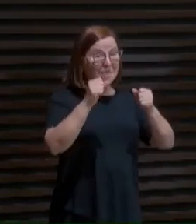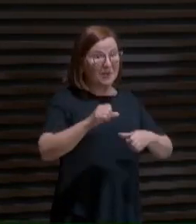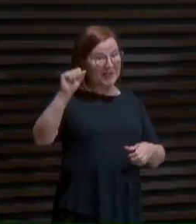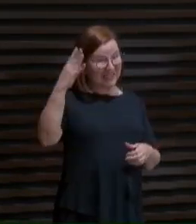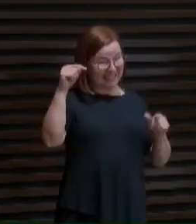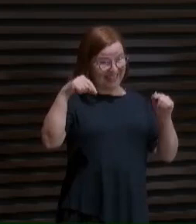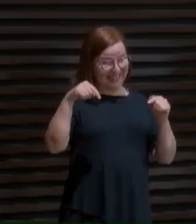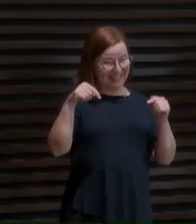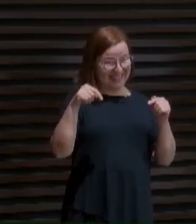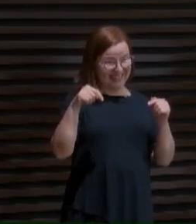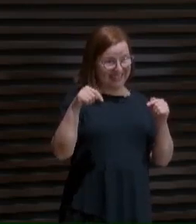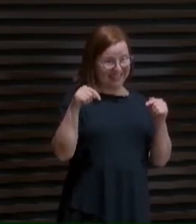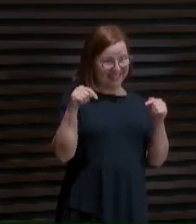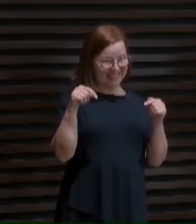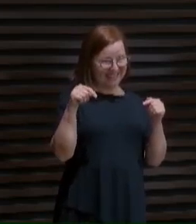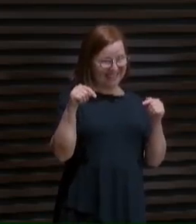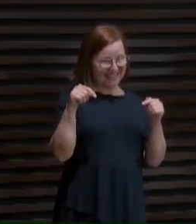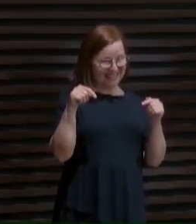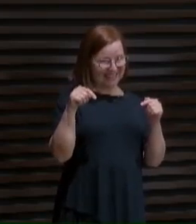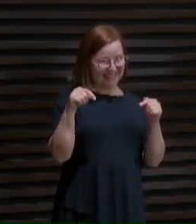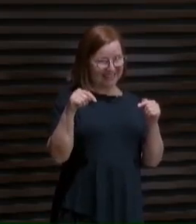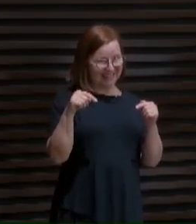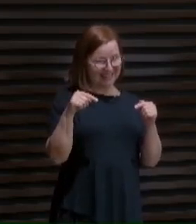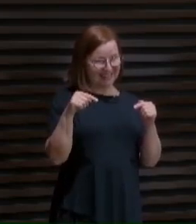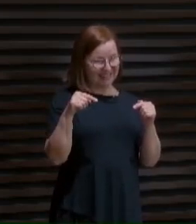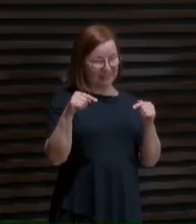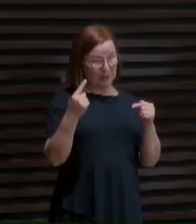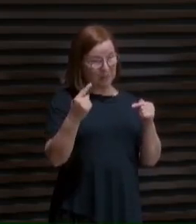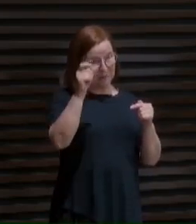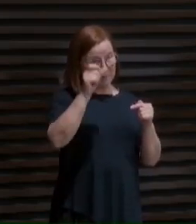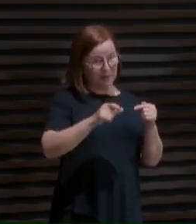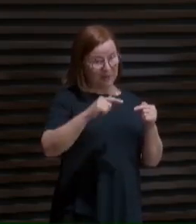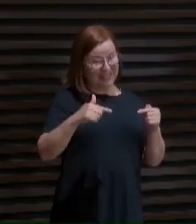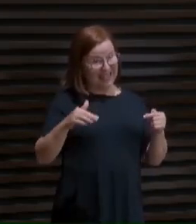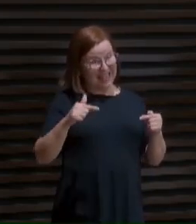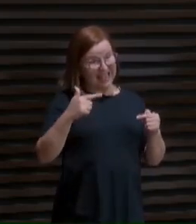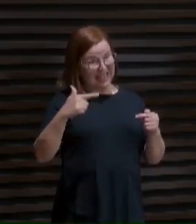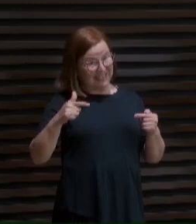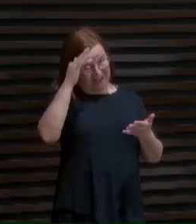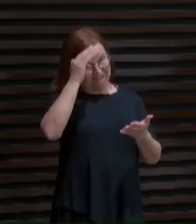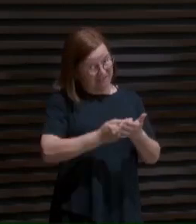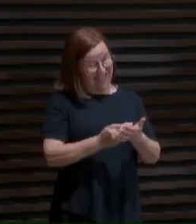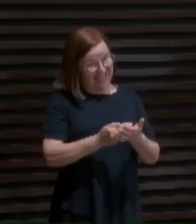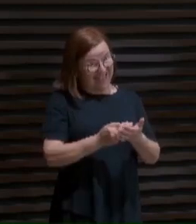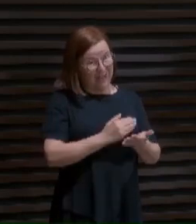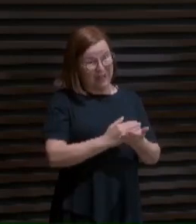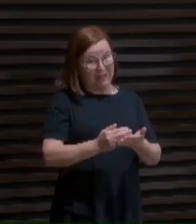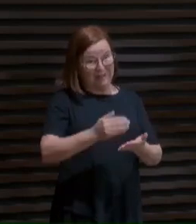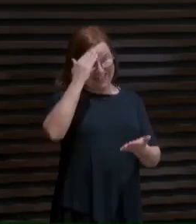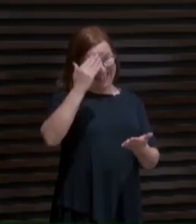aqui? É um incrédulo crer.